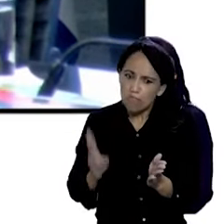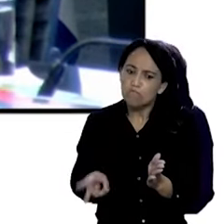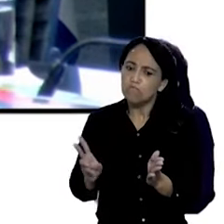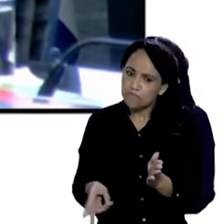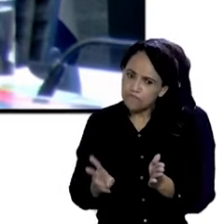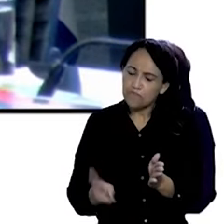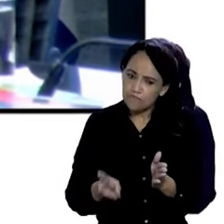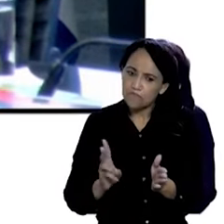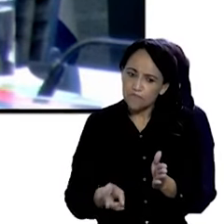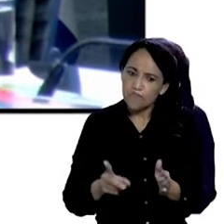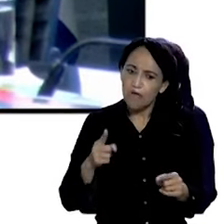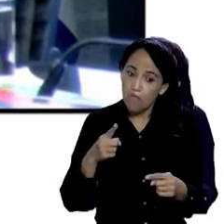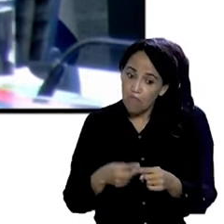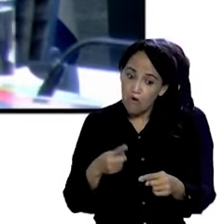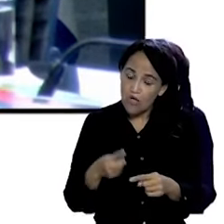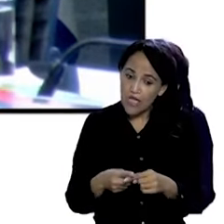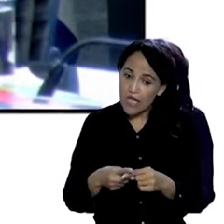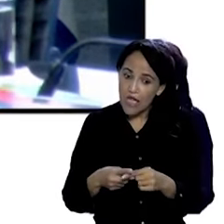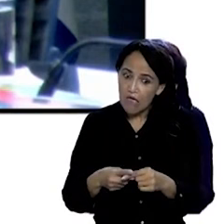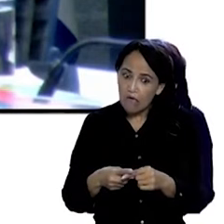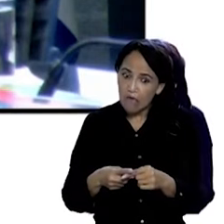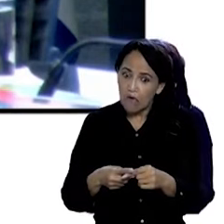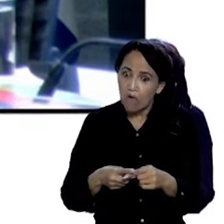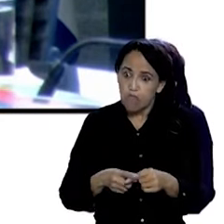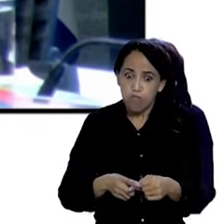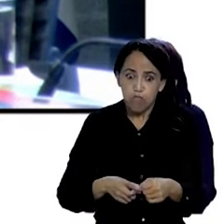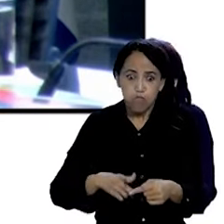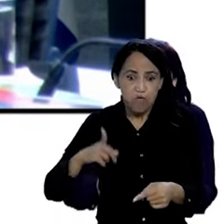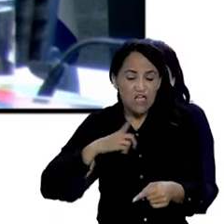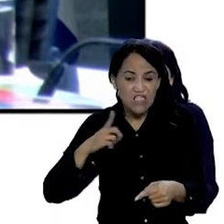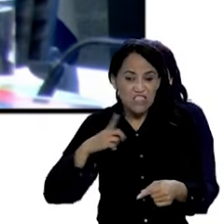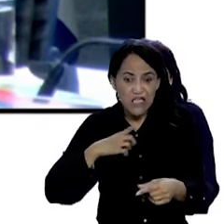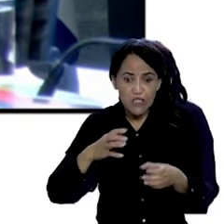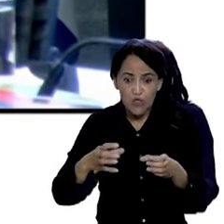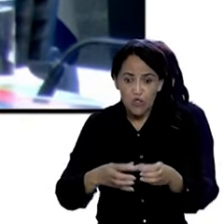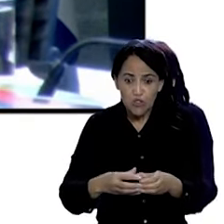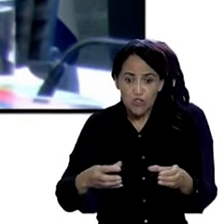tribunal precisam-se de turmas que chamam-se